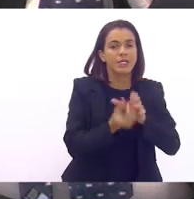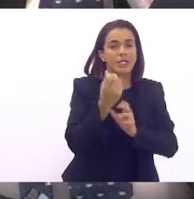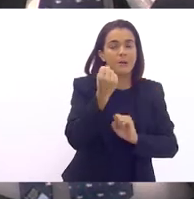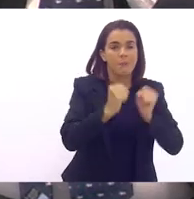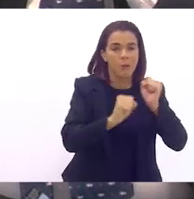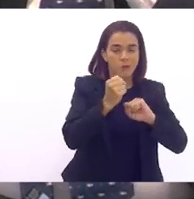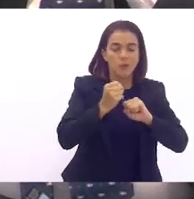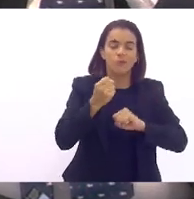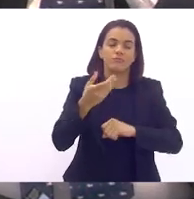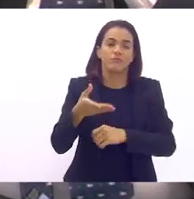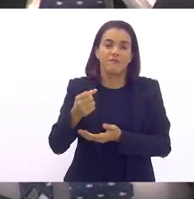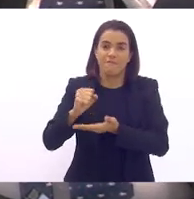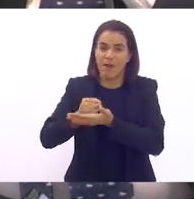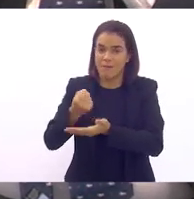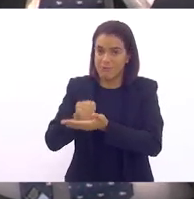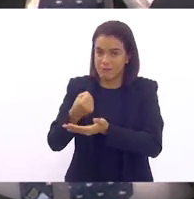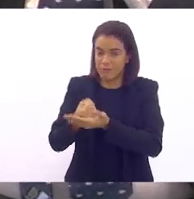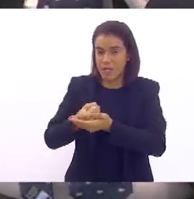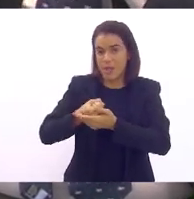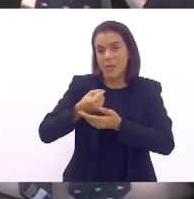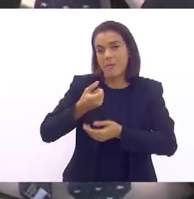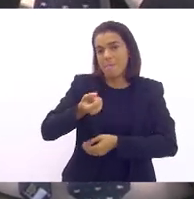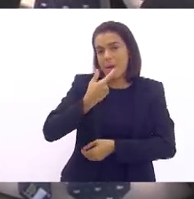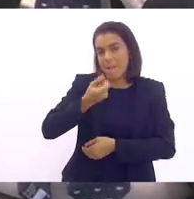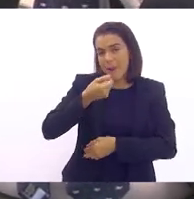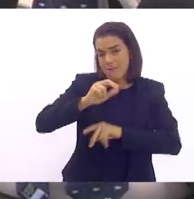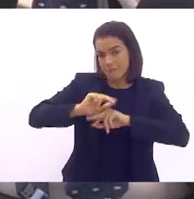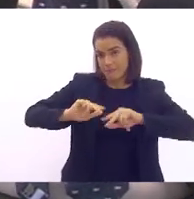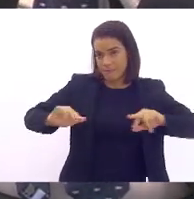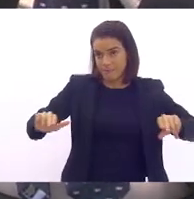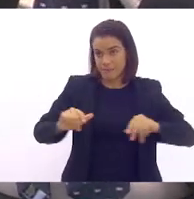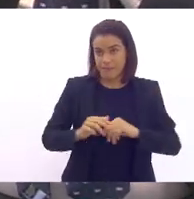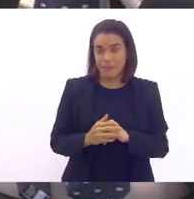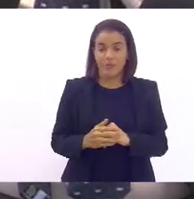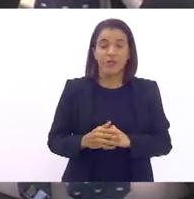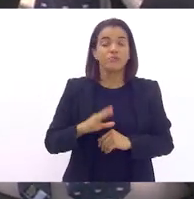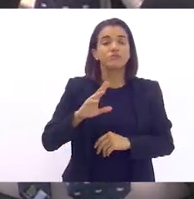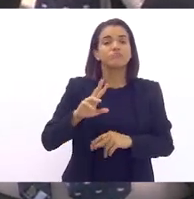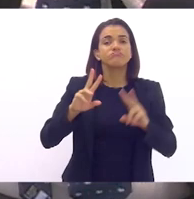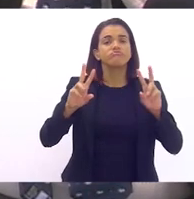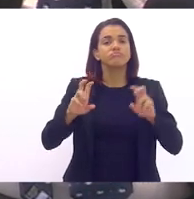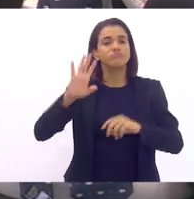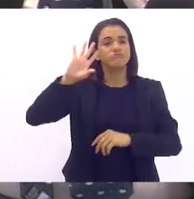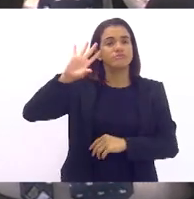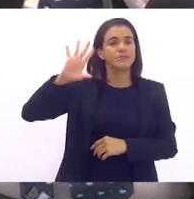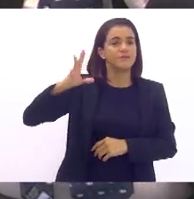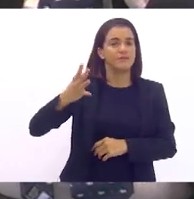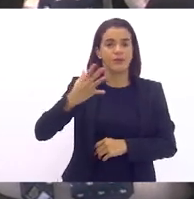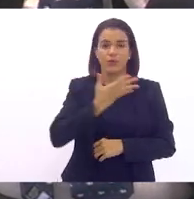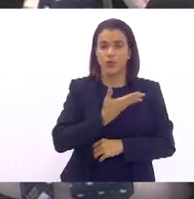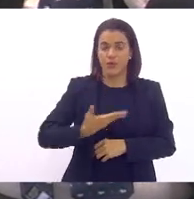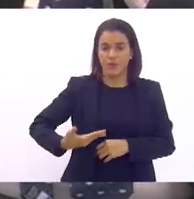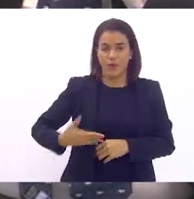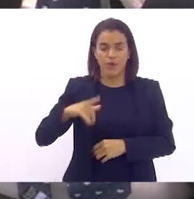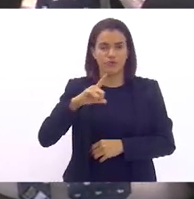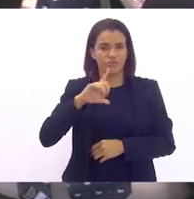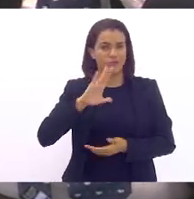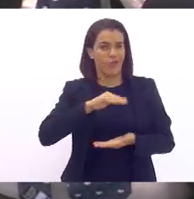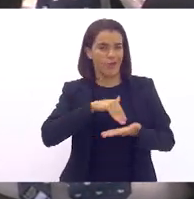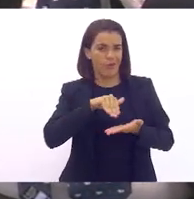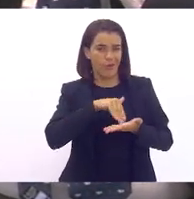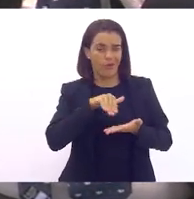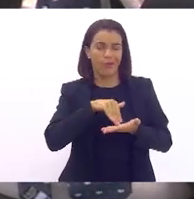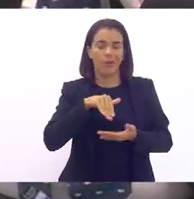medicamentos após a a definição do governo nós já tivemos reuniões com o secretário Carlos